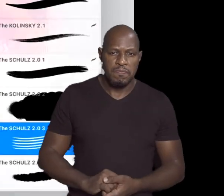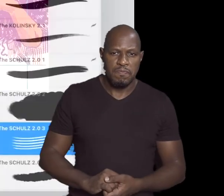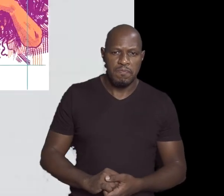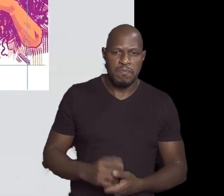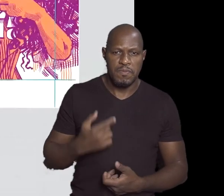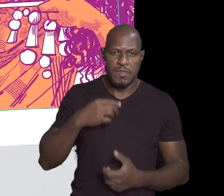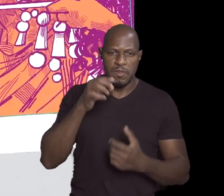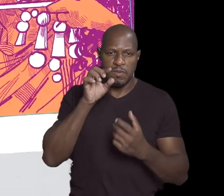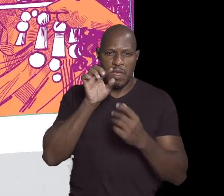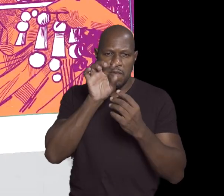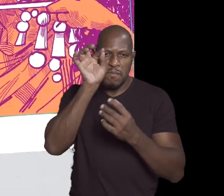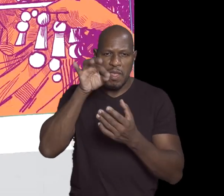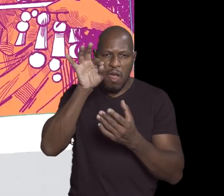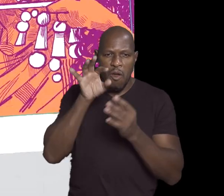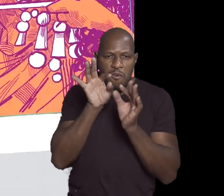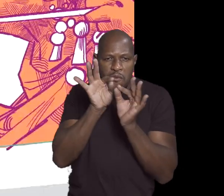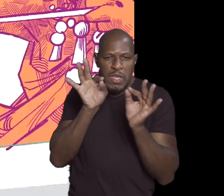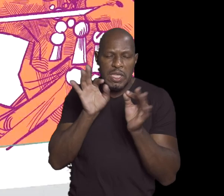vou pensar que